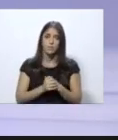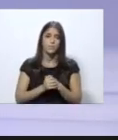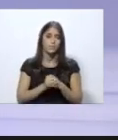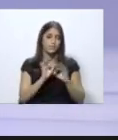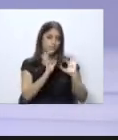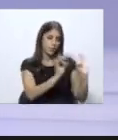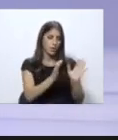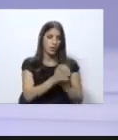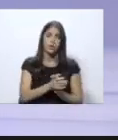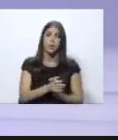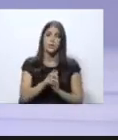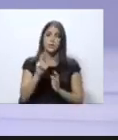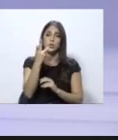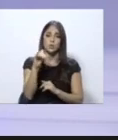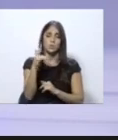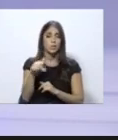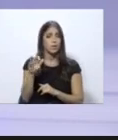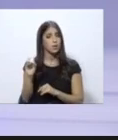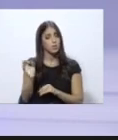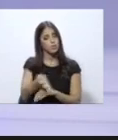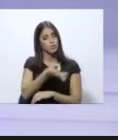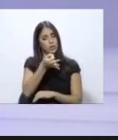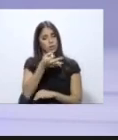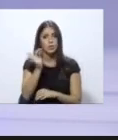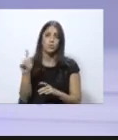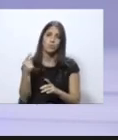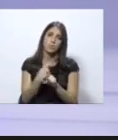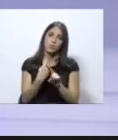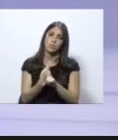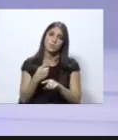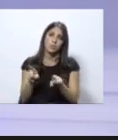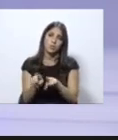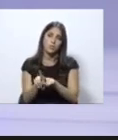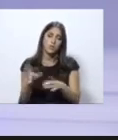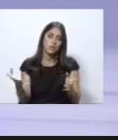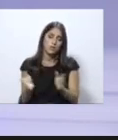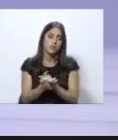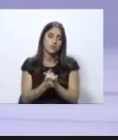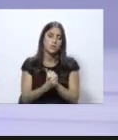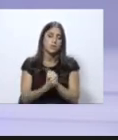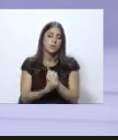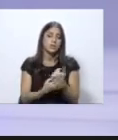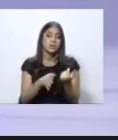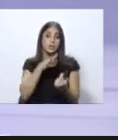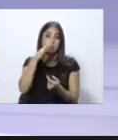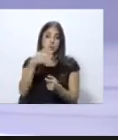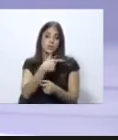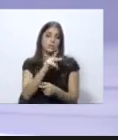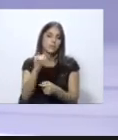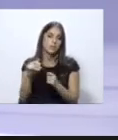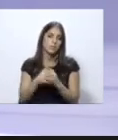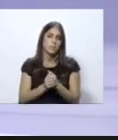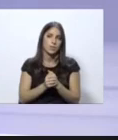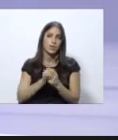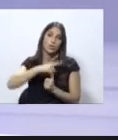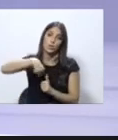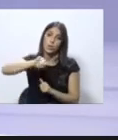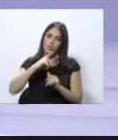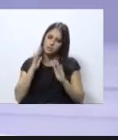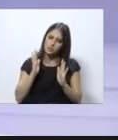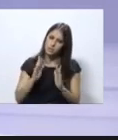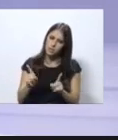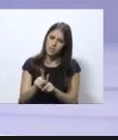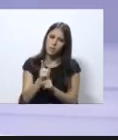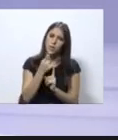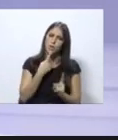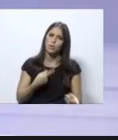ser. Rui Pedro Brás teve aquilo que se chama um lapsus linguae, um precalço, e disse assim na TVI: temos de voltar à